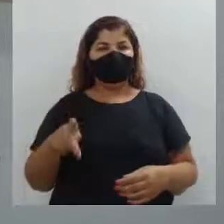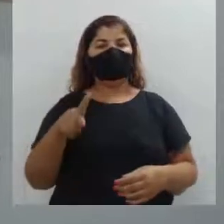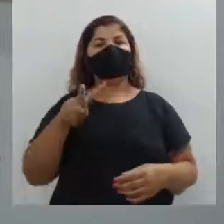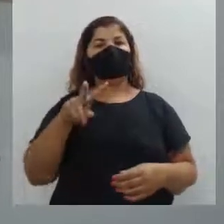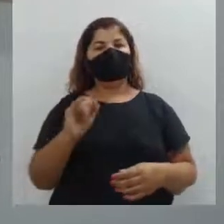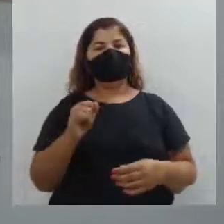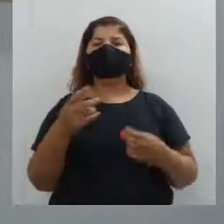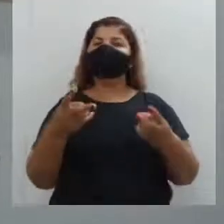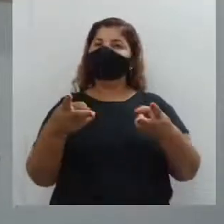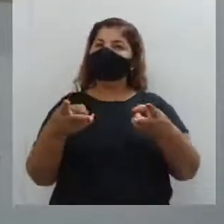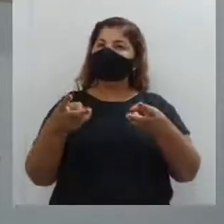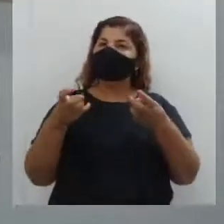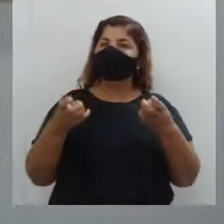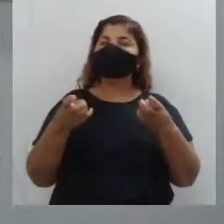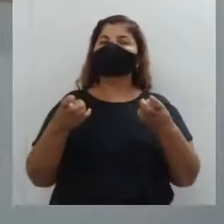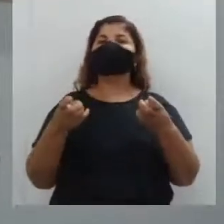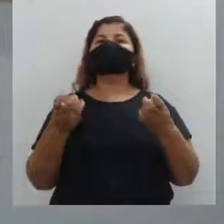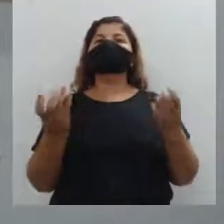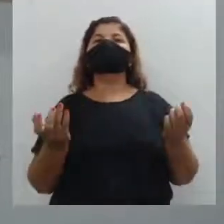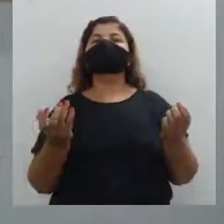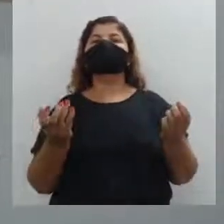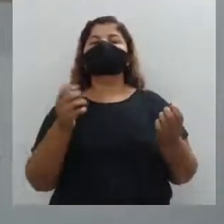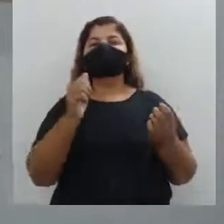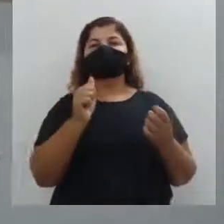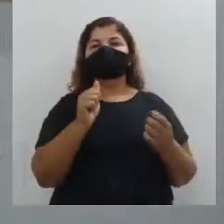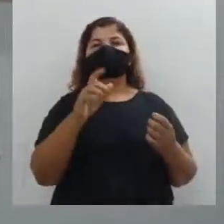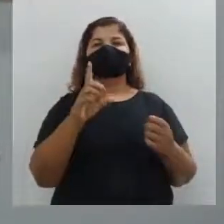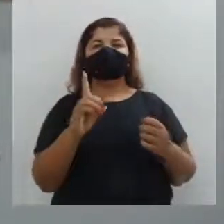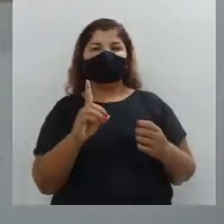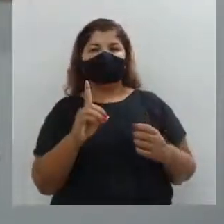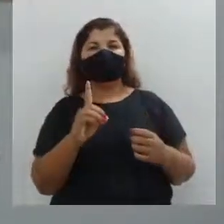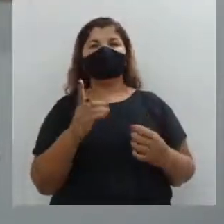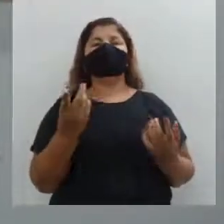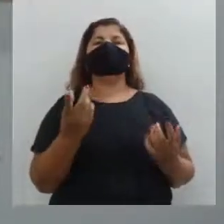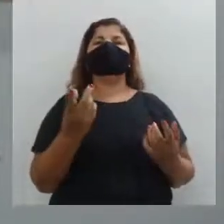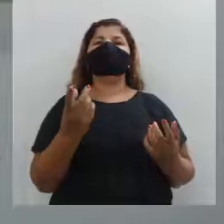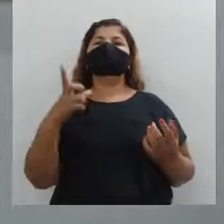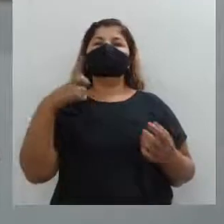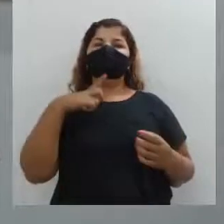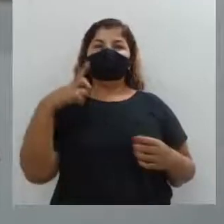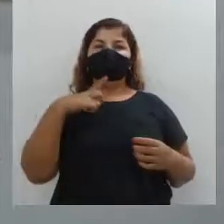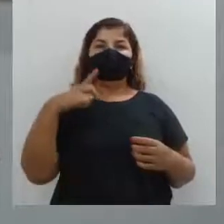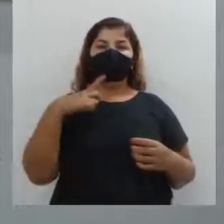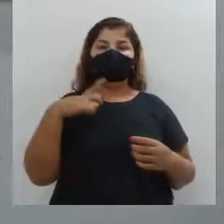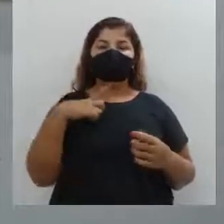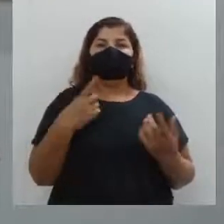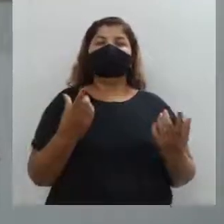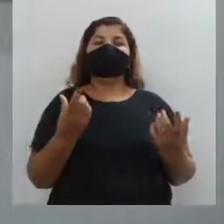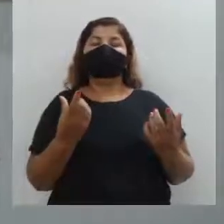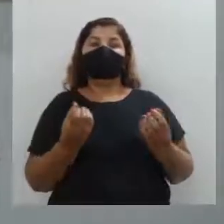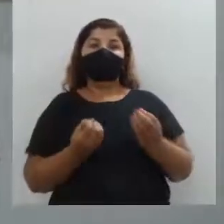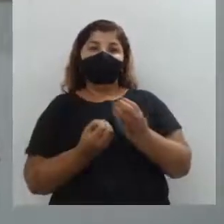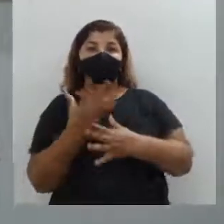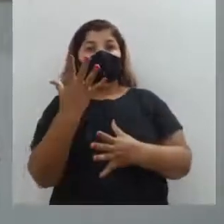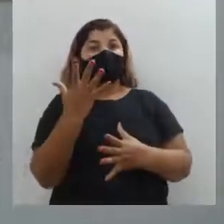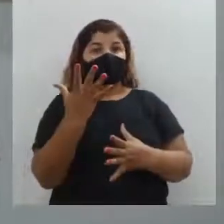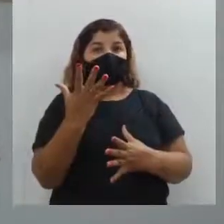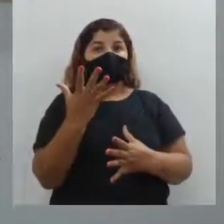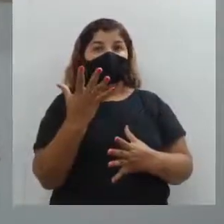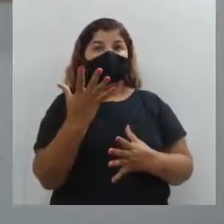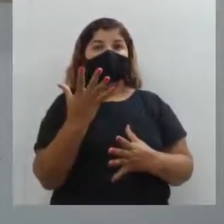vai perceber o advérbio, ele existindo, ele acontecendo